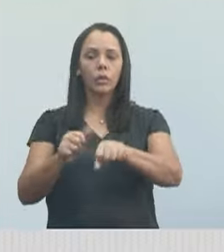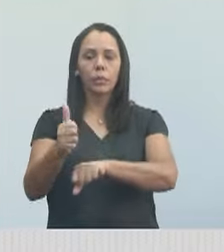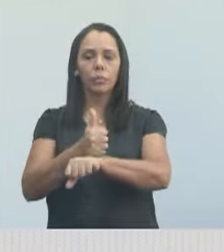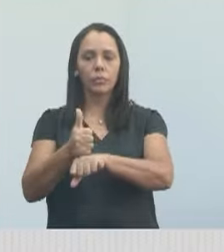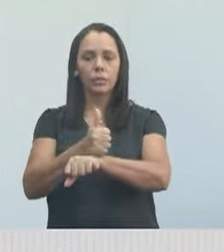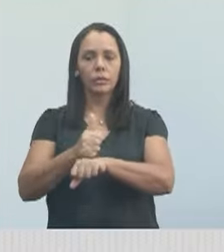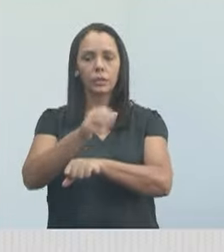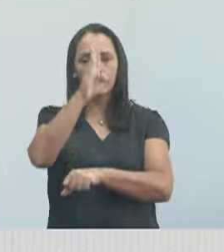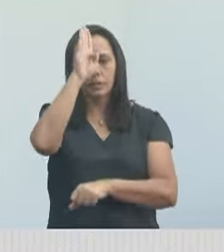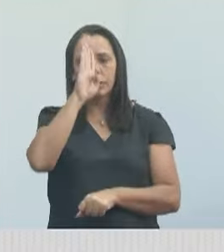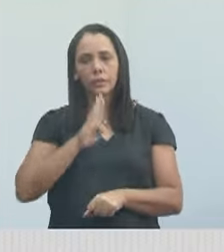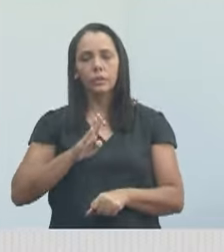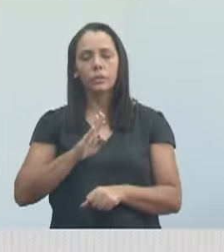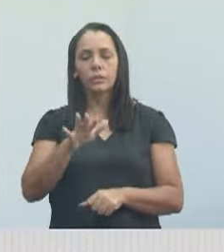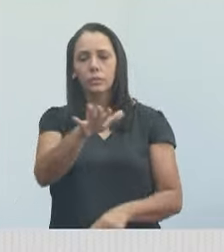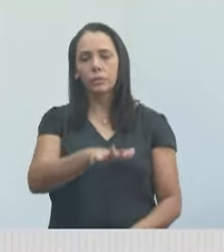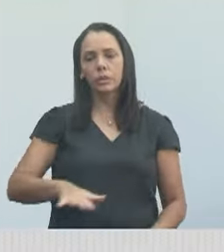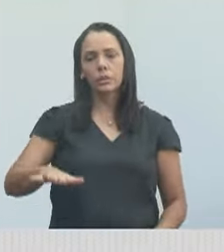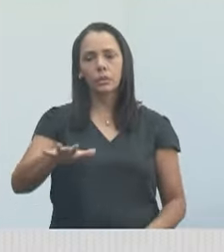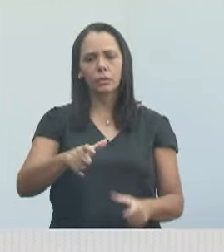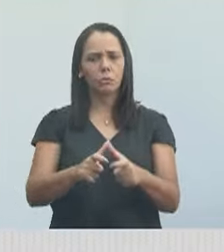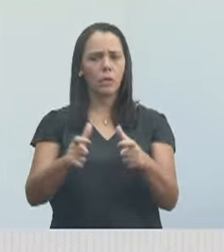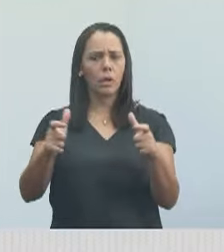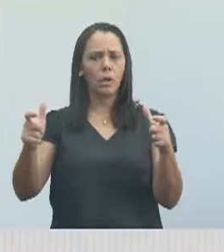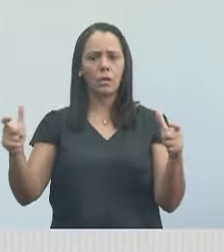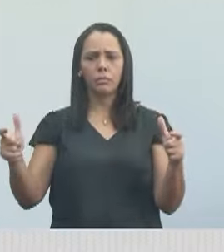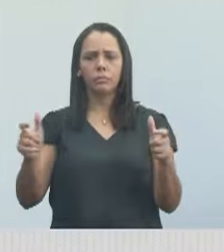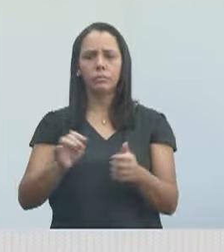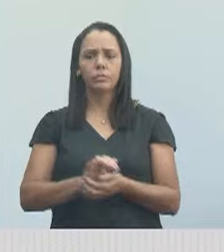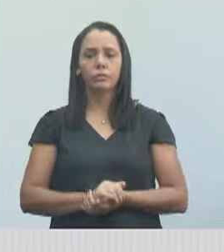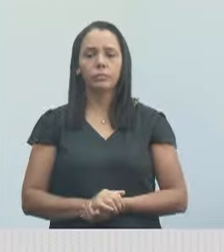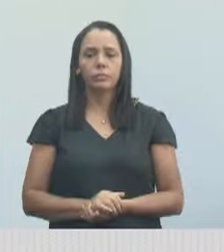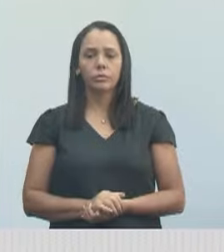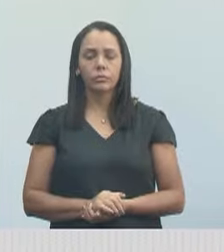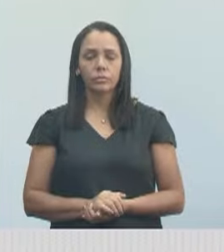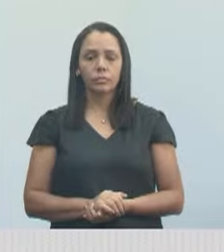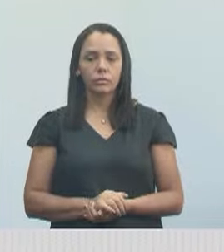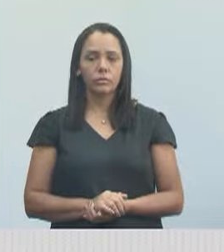gratuitamente para essa área que está crescendo bastante.